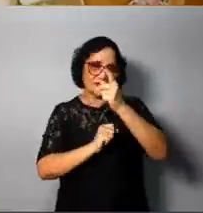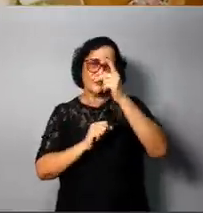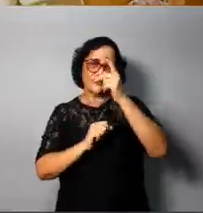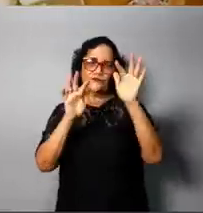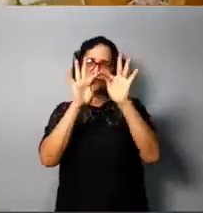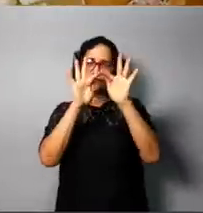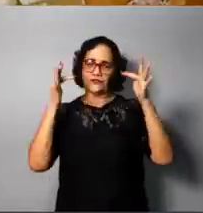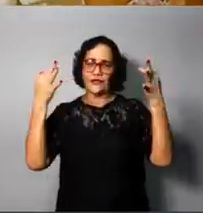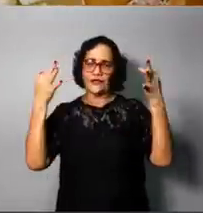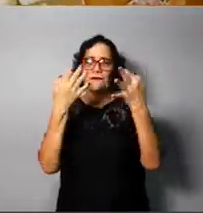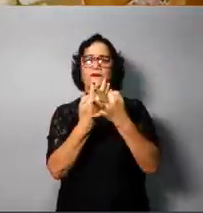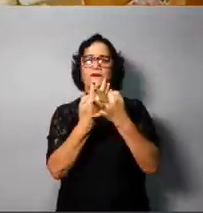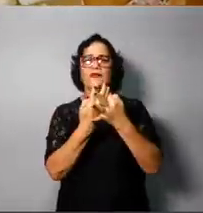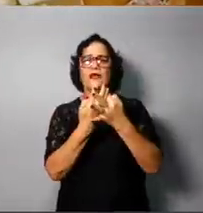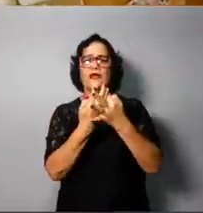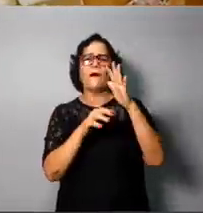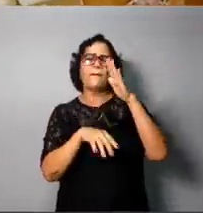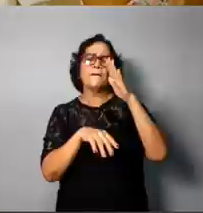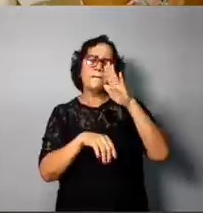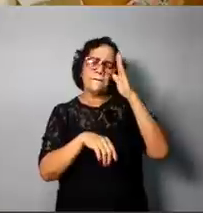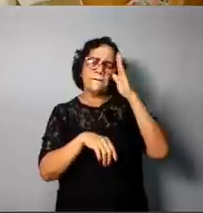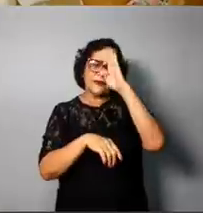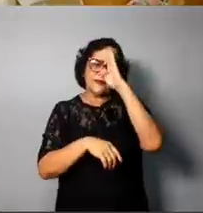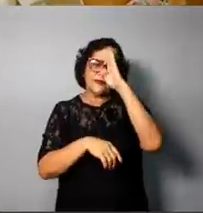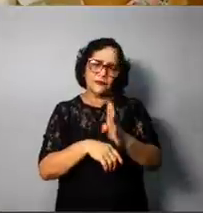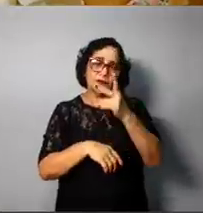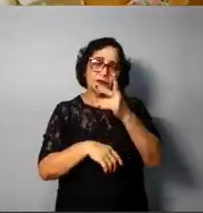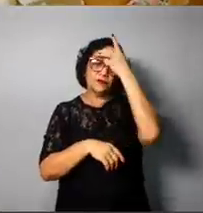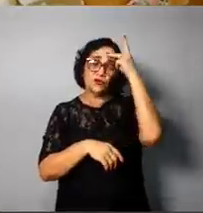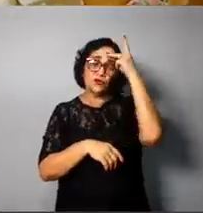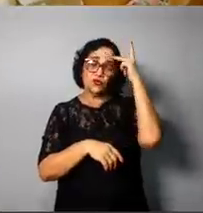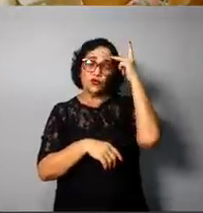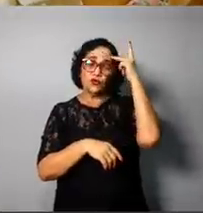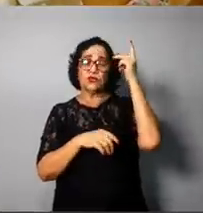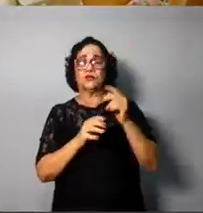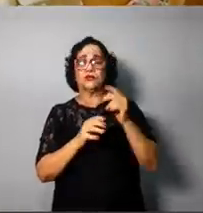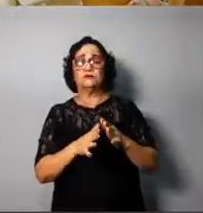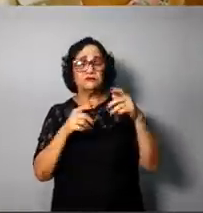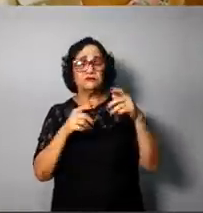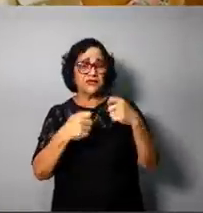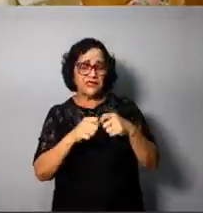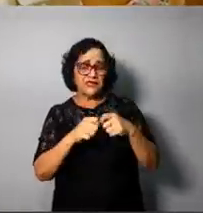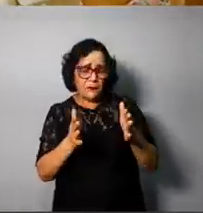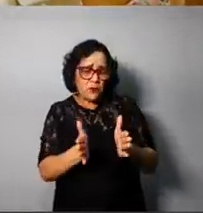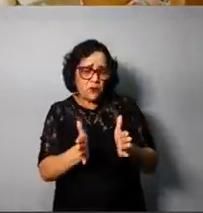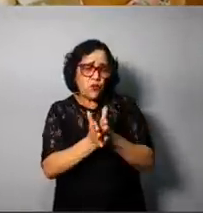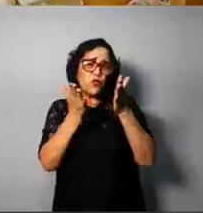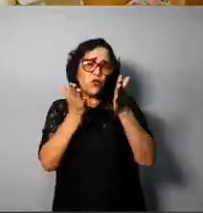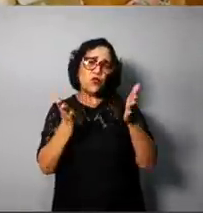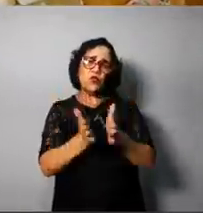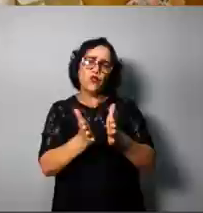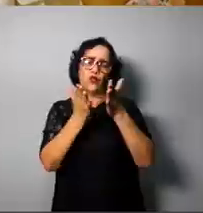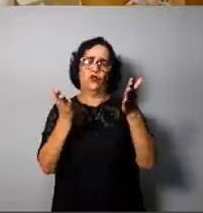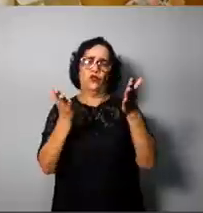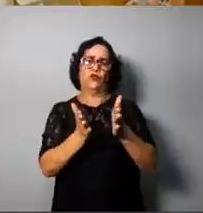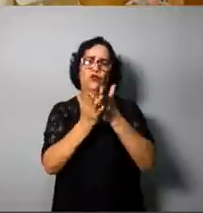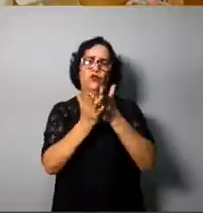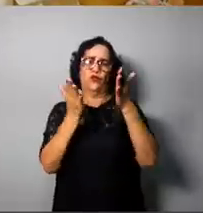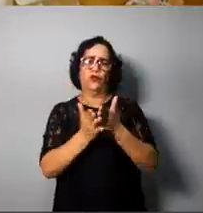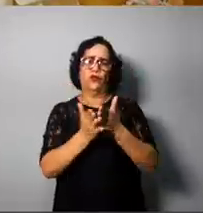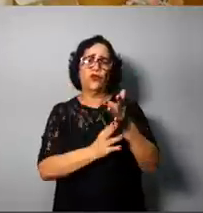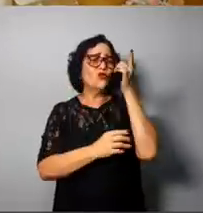famílias que mais passam necessidade, que não conseguem a